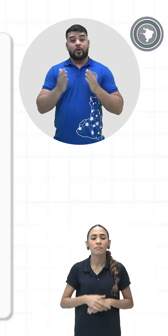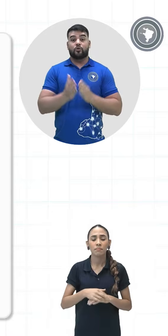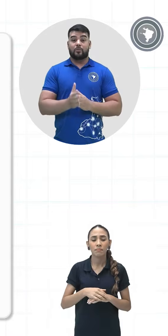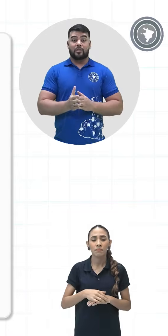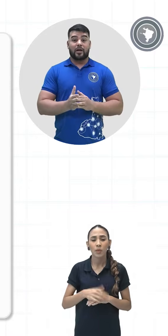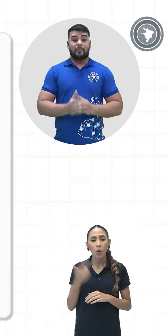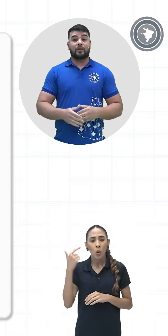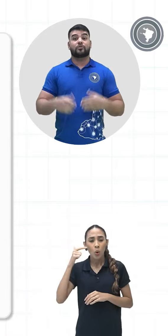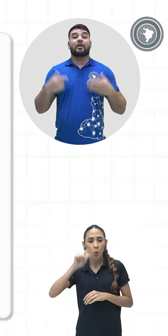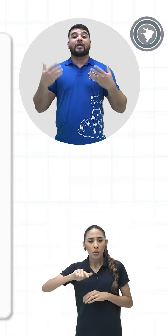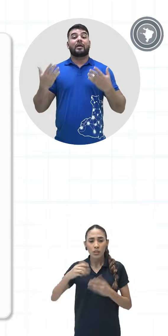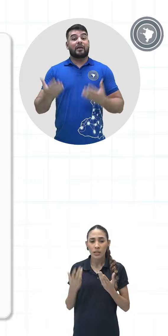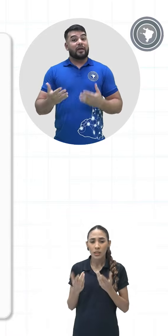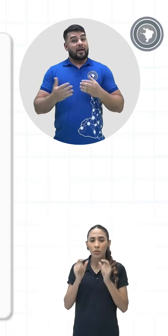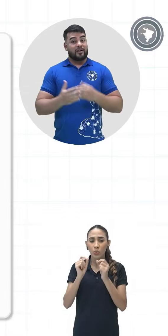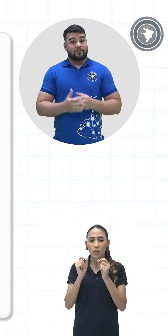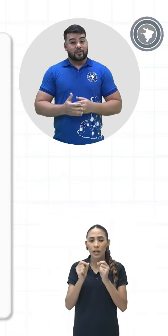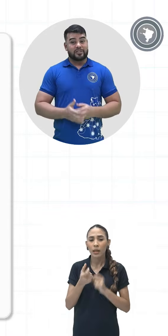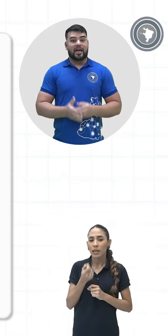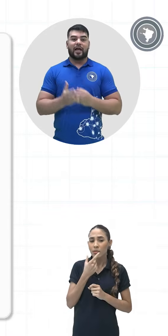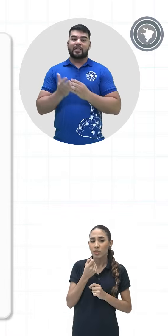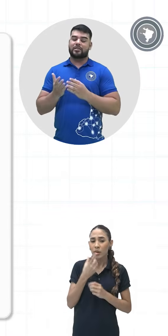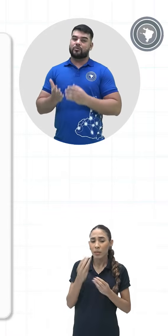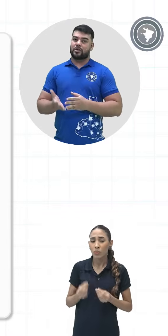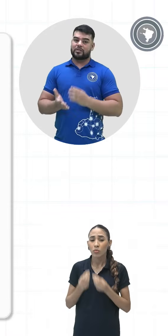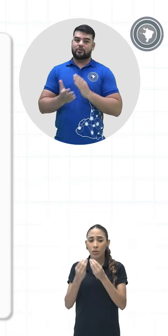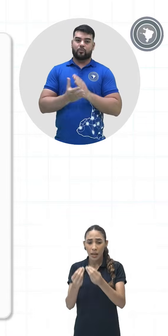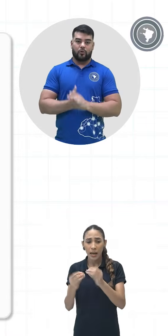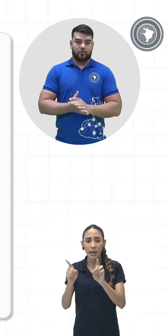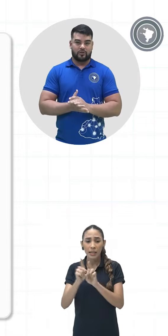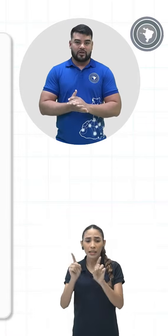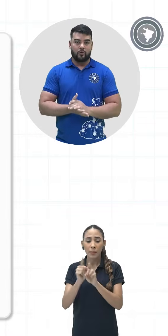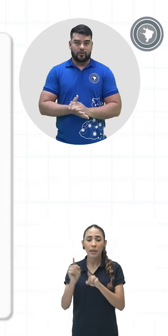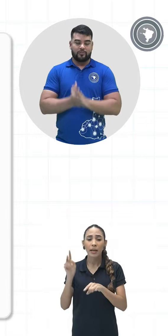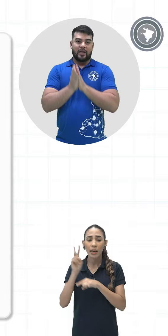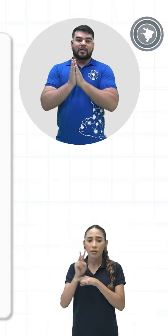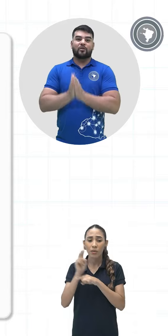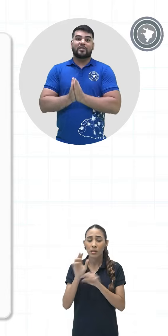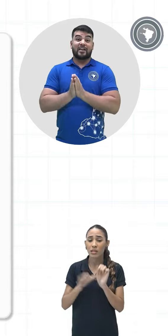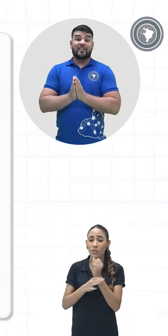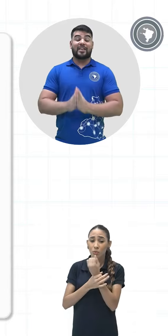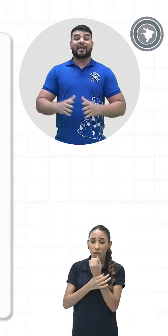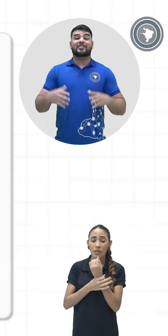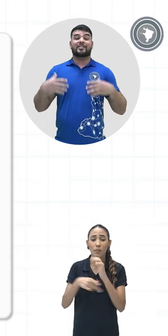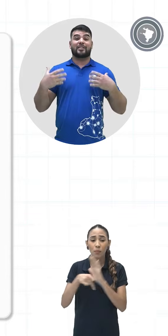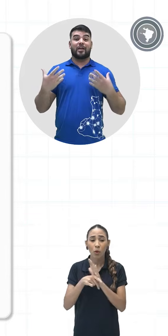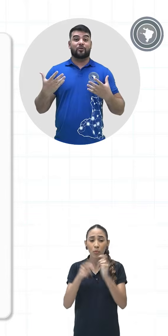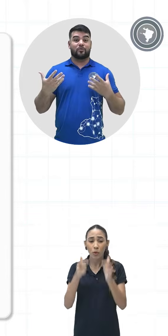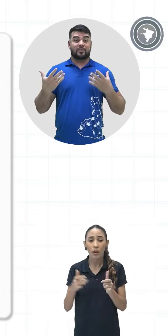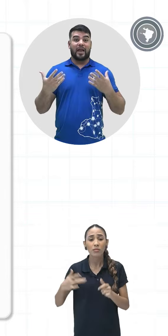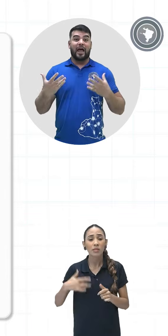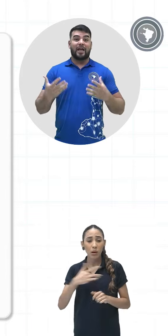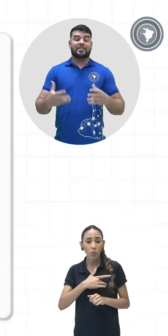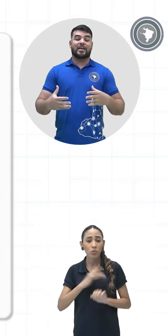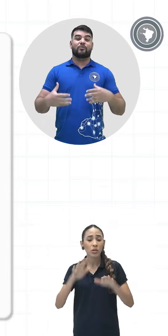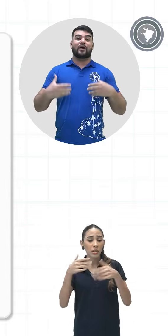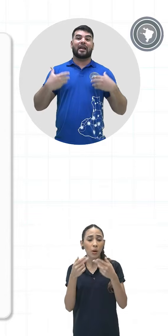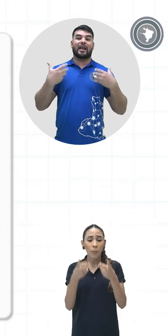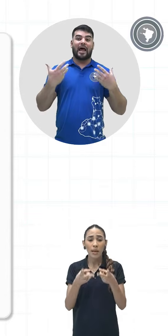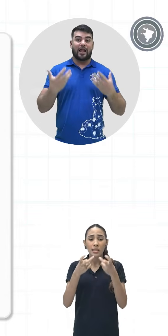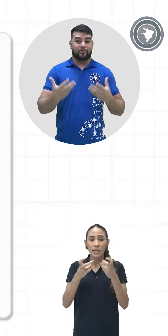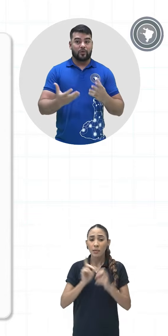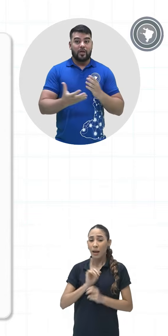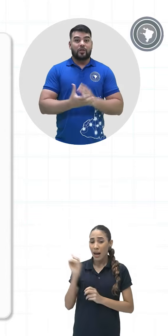reabastecer os medicamentos e reforçar a segurança do posto de saúde. Então, observem que esse texto traz aí